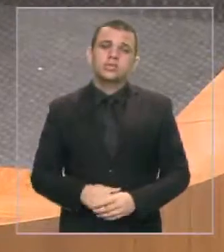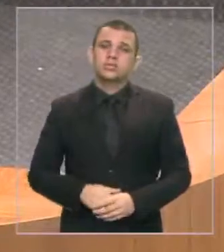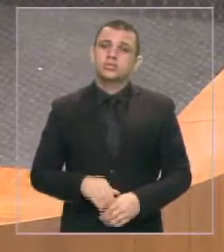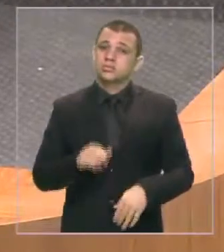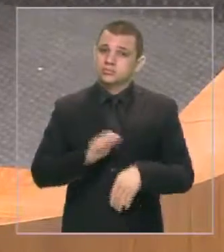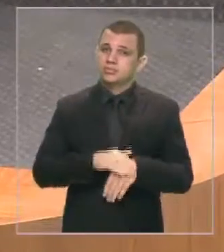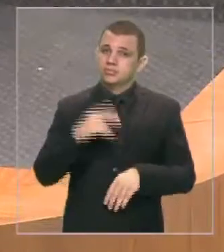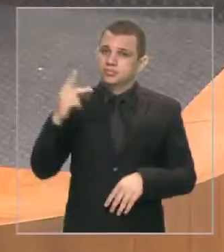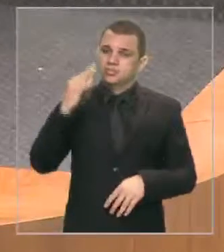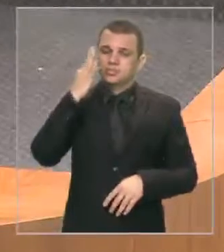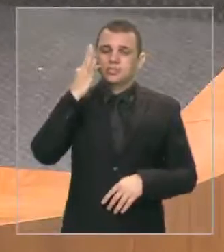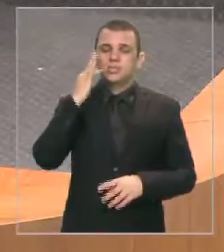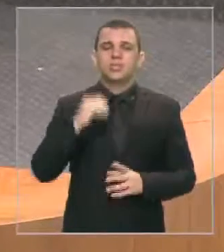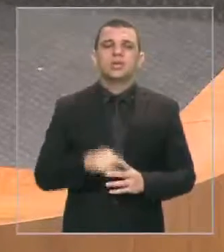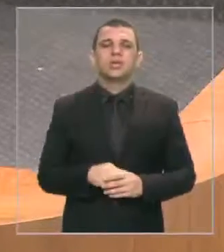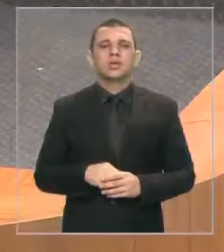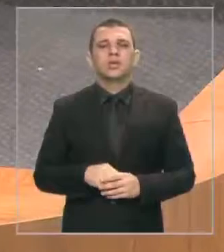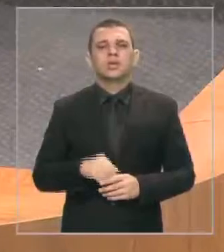No Brasil,